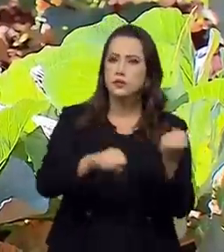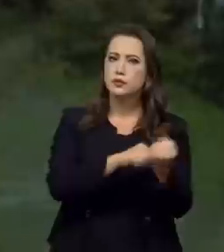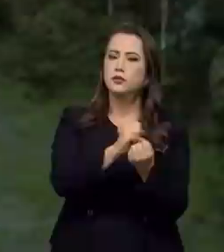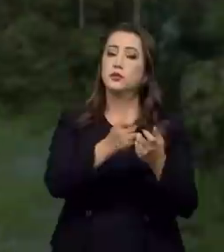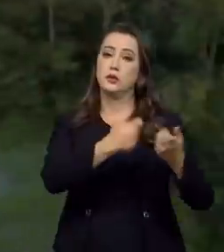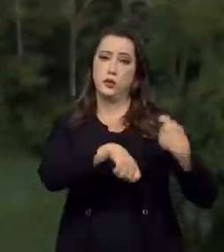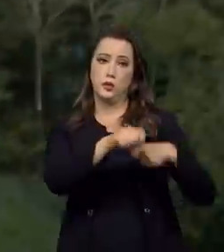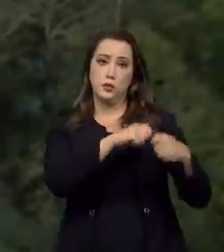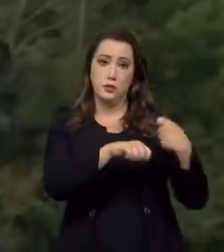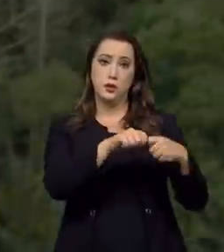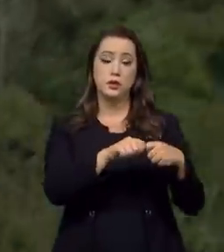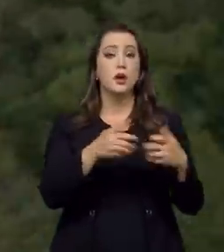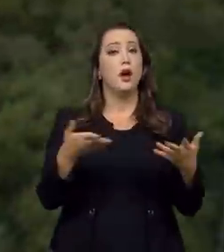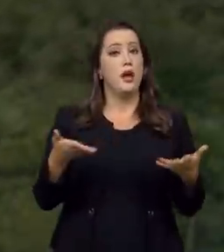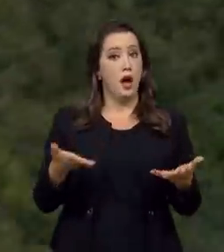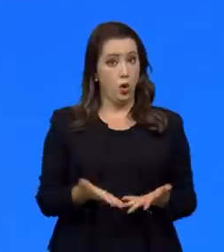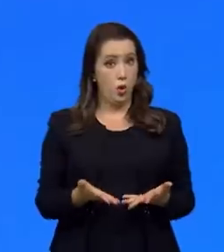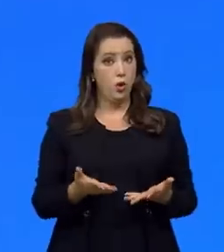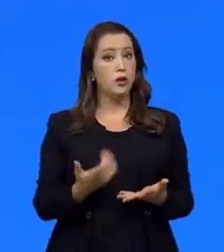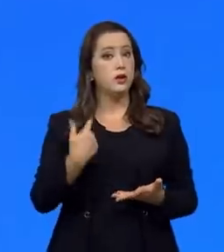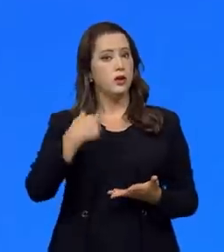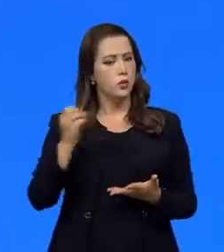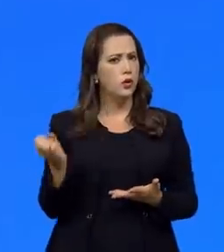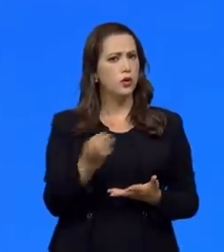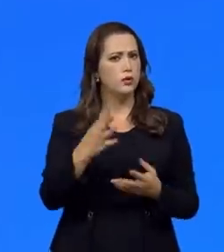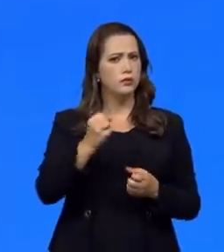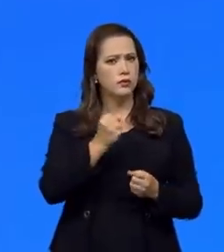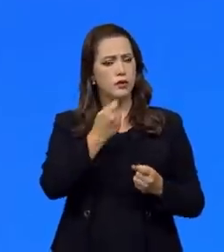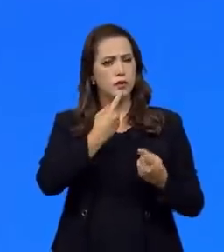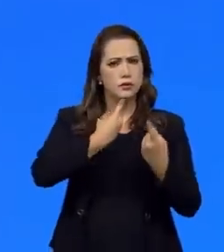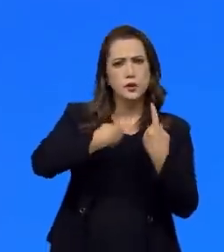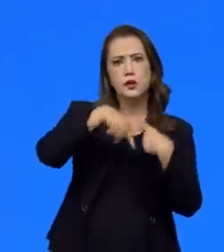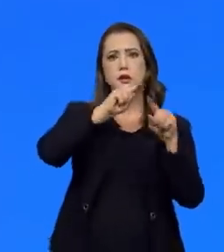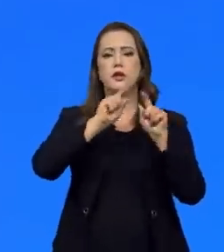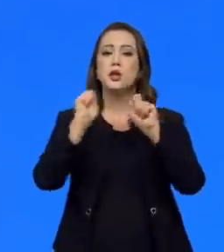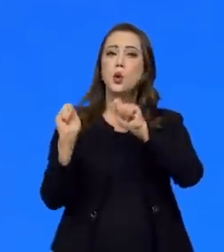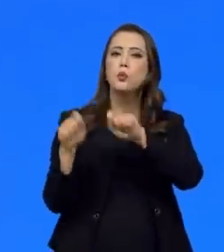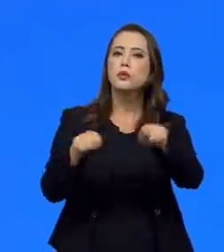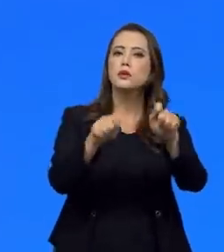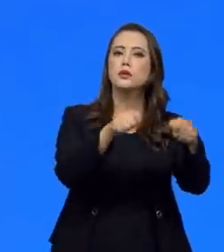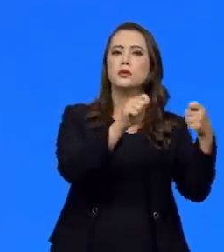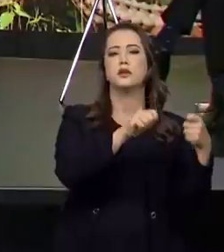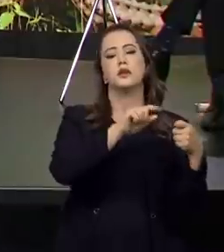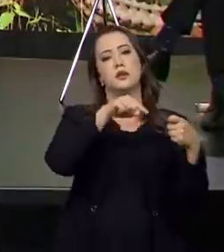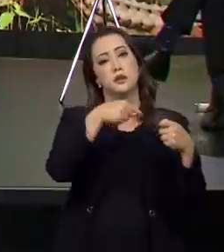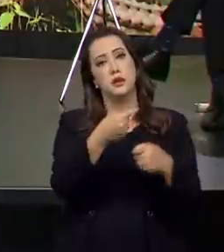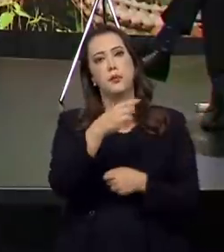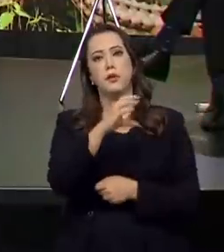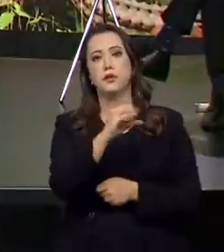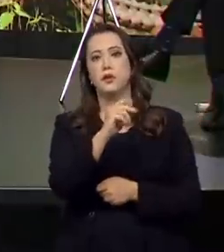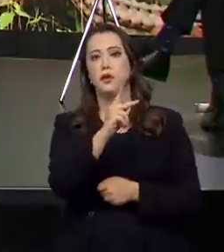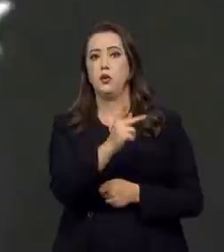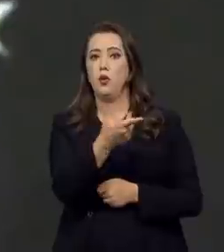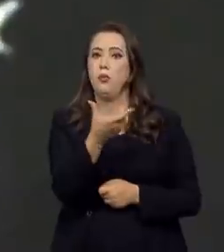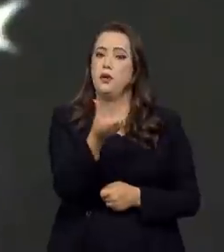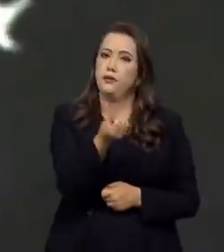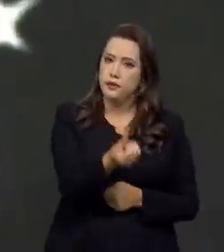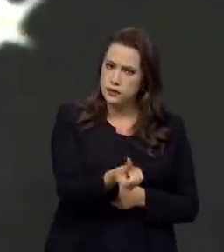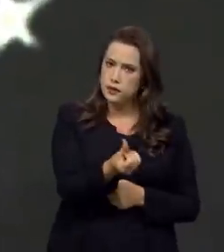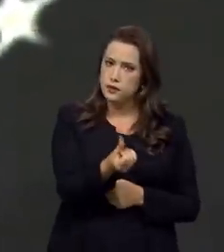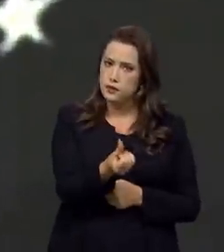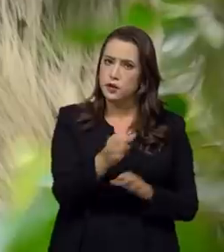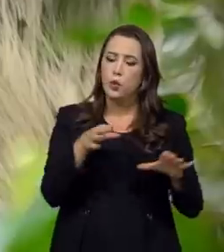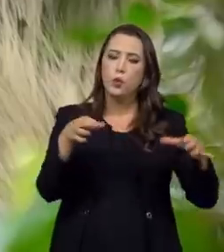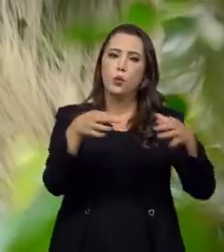da atividade econômica que agora passa por uma aceleração com as potencialidades e correntes da Copa e 26